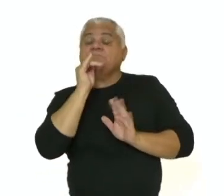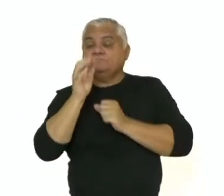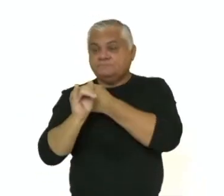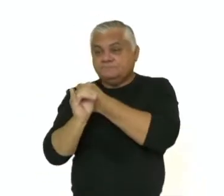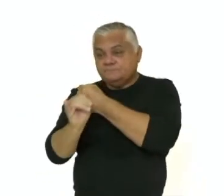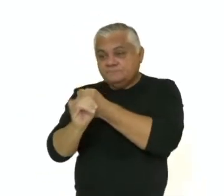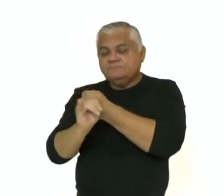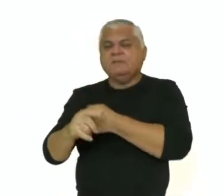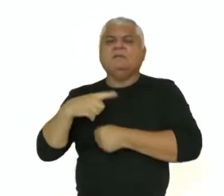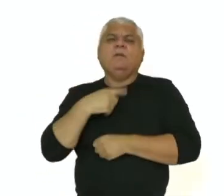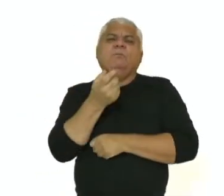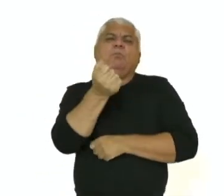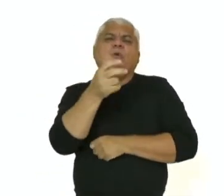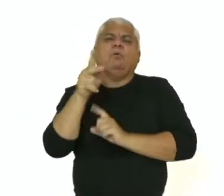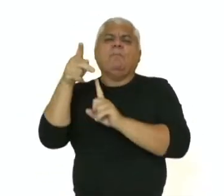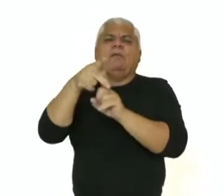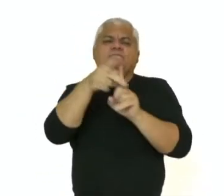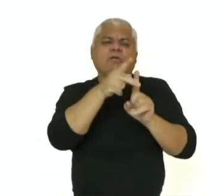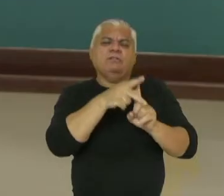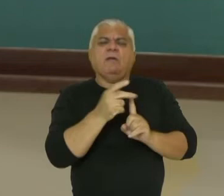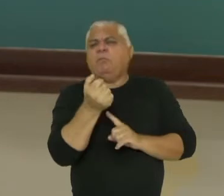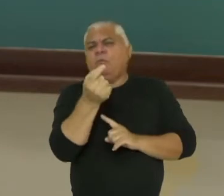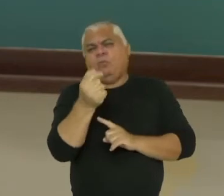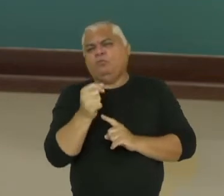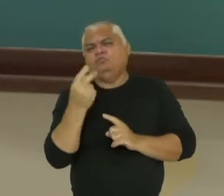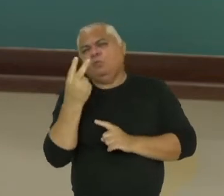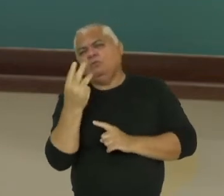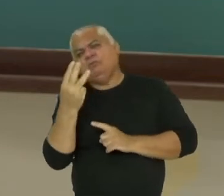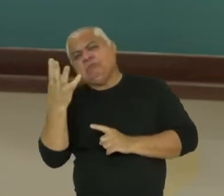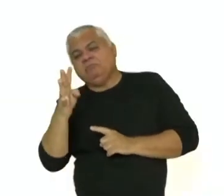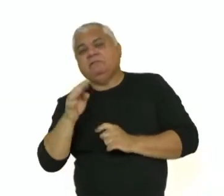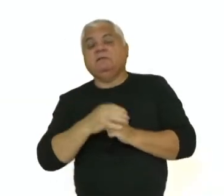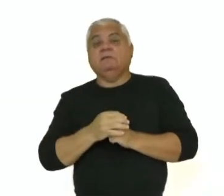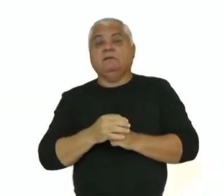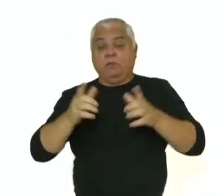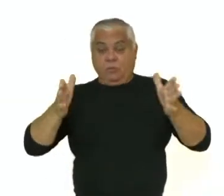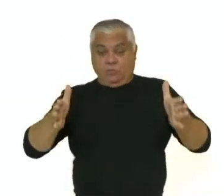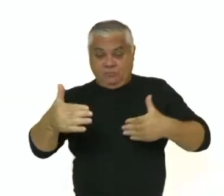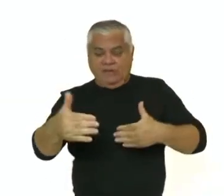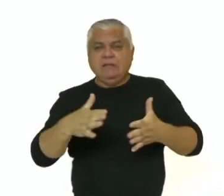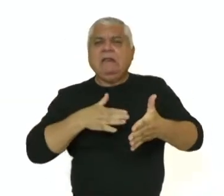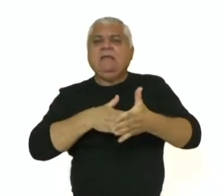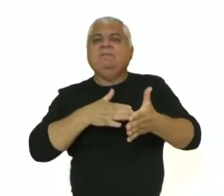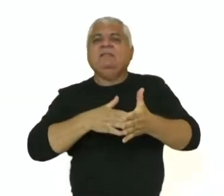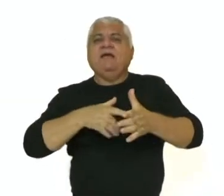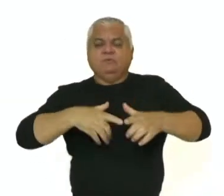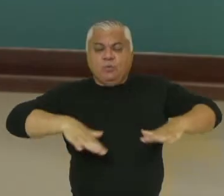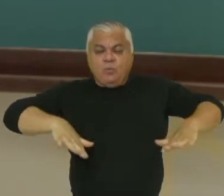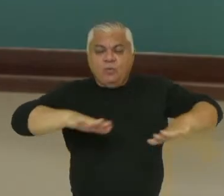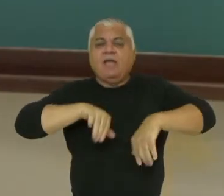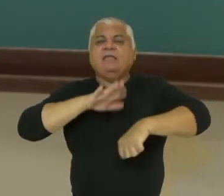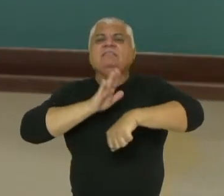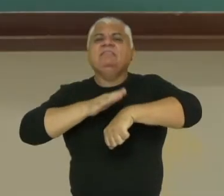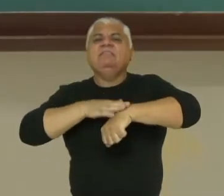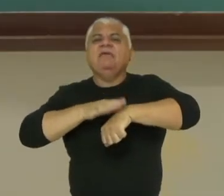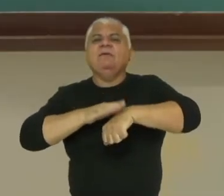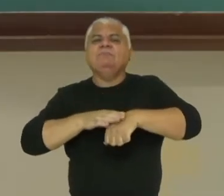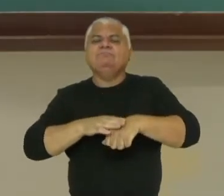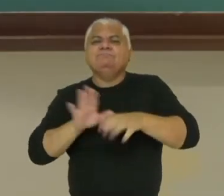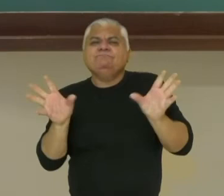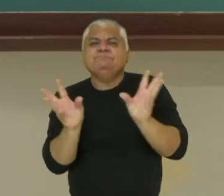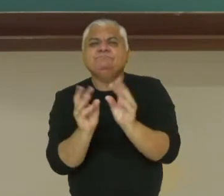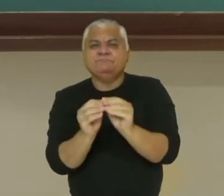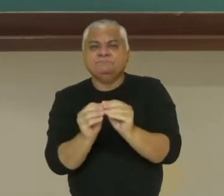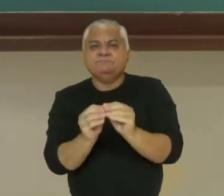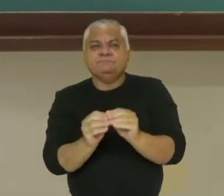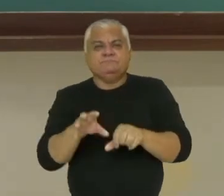apresenta poucos personagens, espaço ou cenário limitado, recorte temporal reduzido. Uma dica